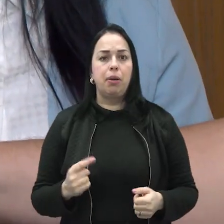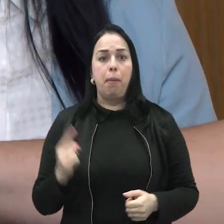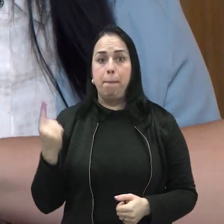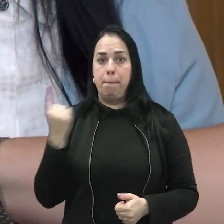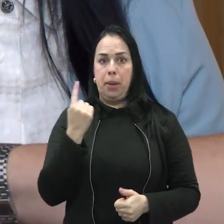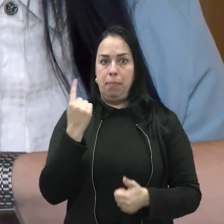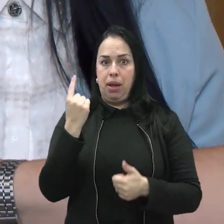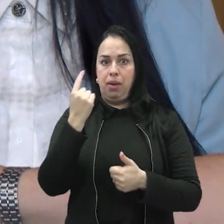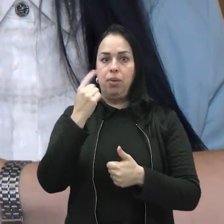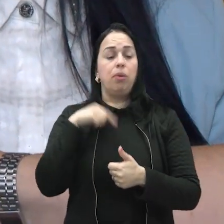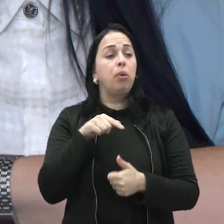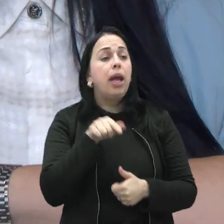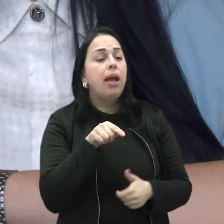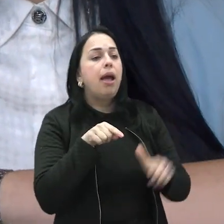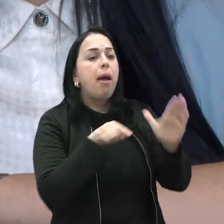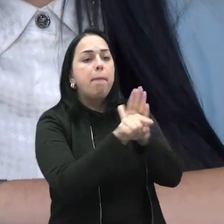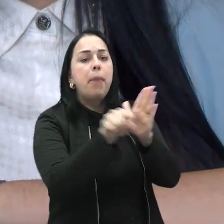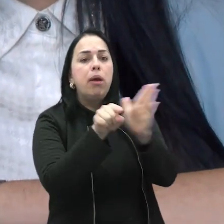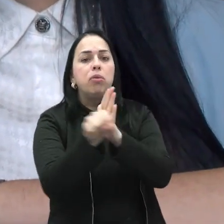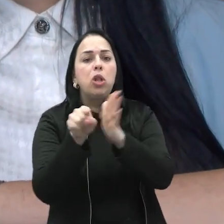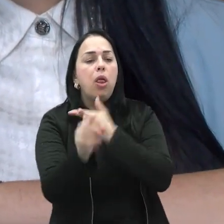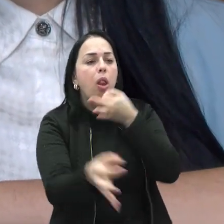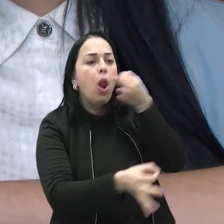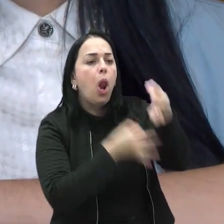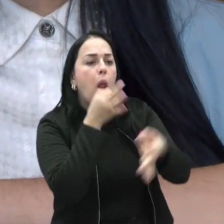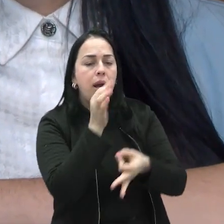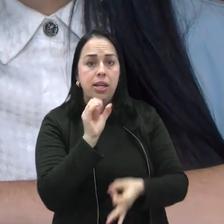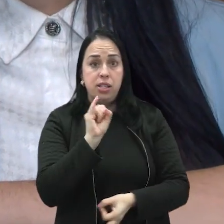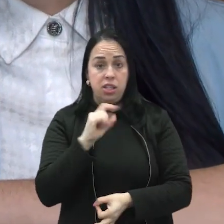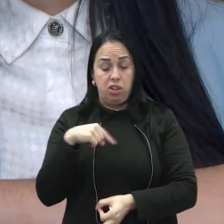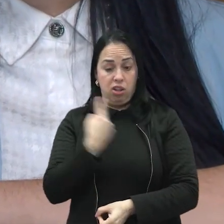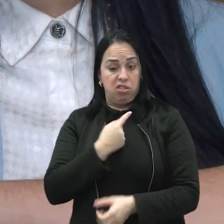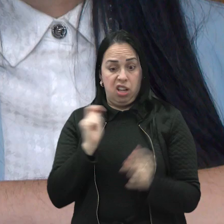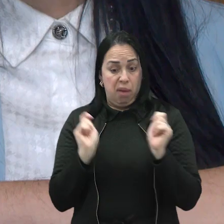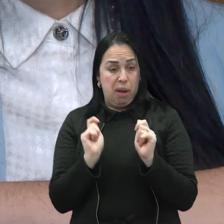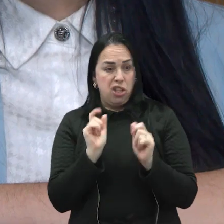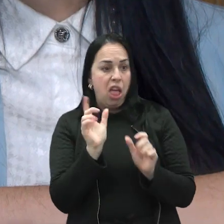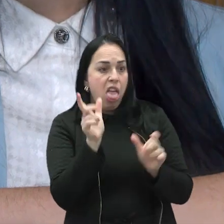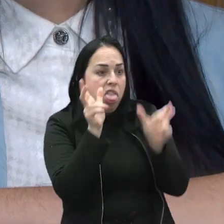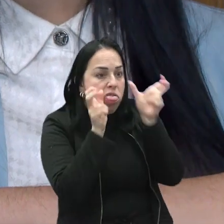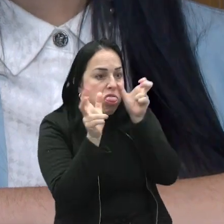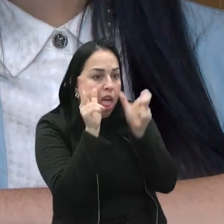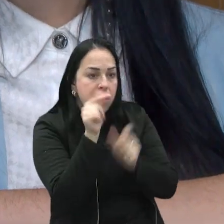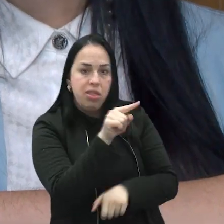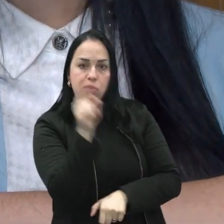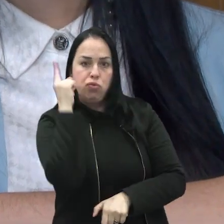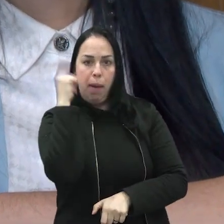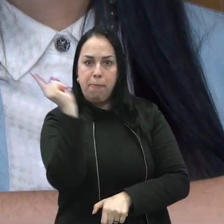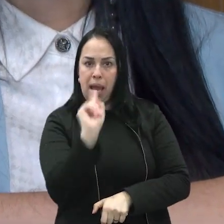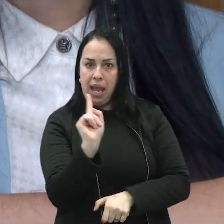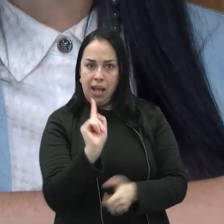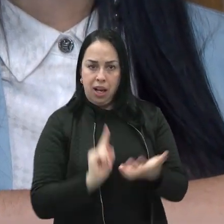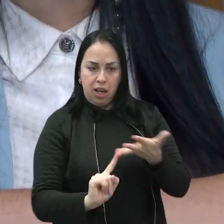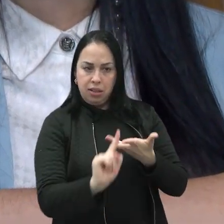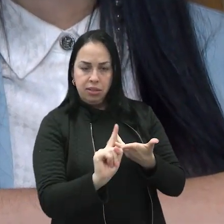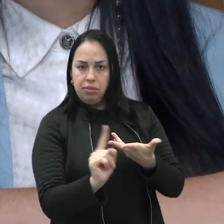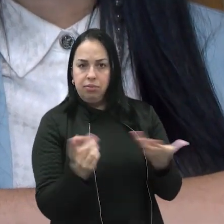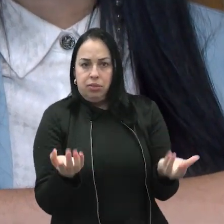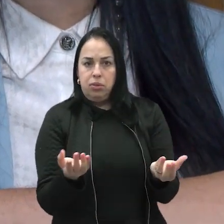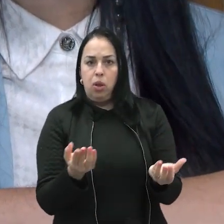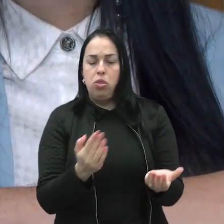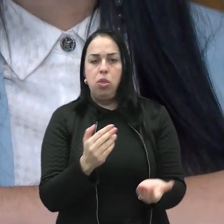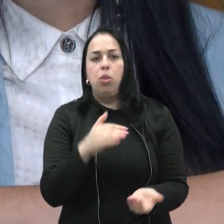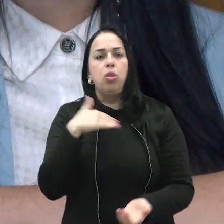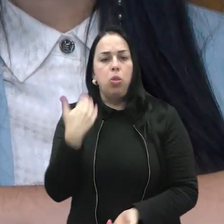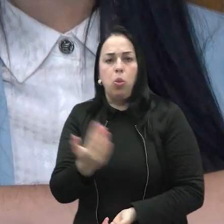primeiro passo do legislativo é ouvir pessoas. Que se a gente não tiver a capacidade de ouvir as pessoas aonde dói, aonde sangra, não